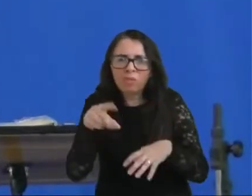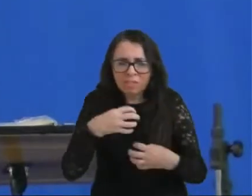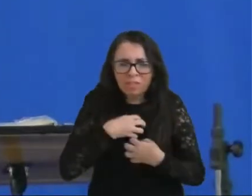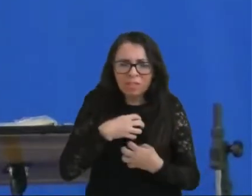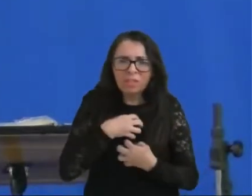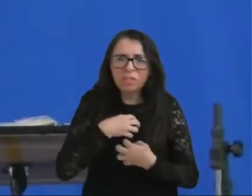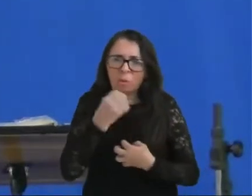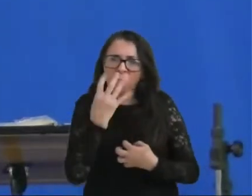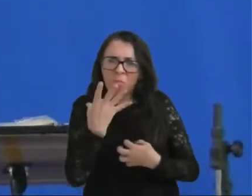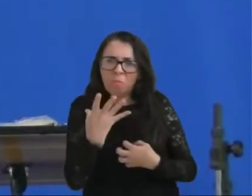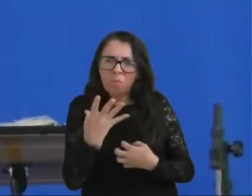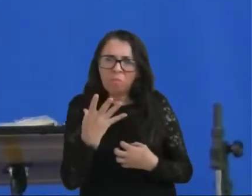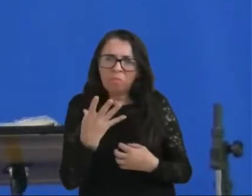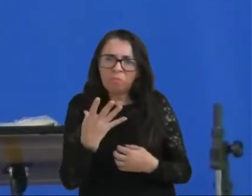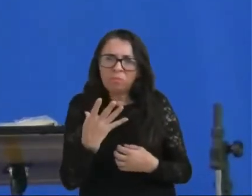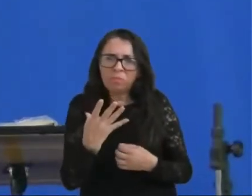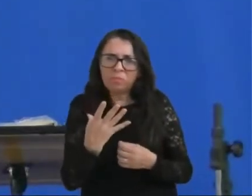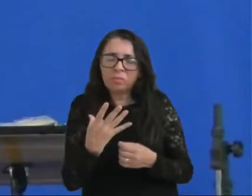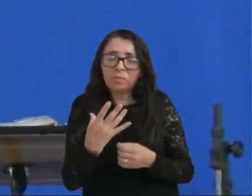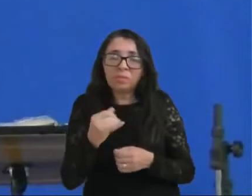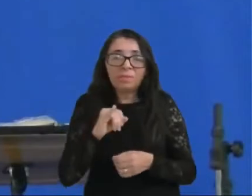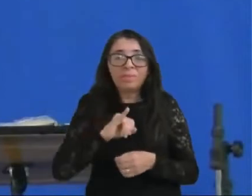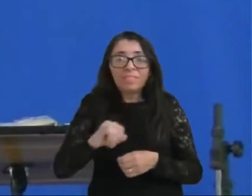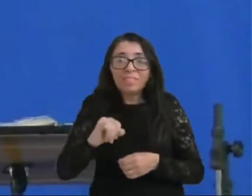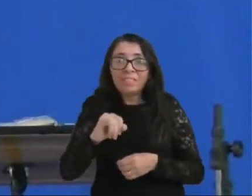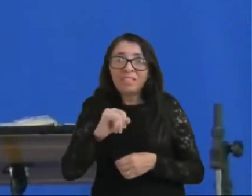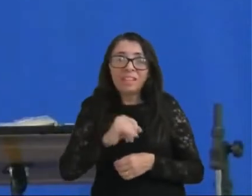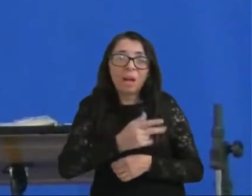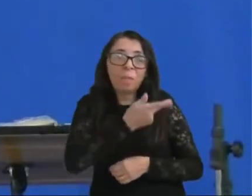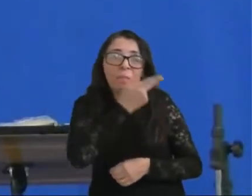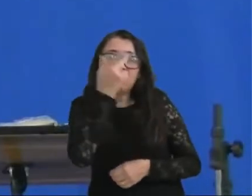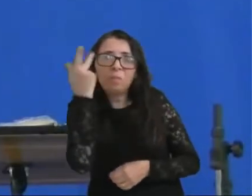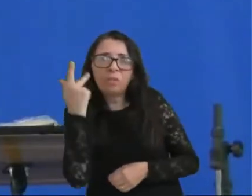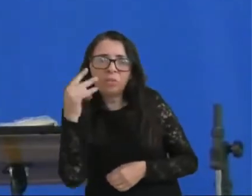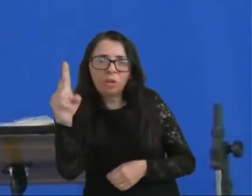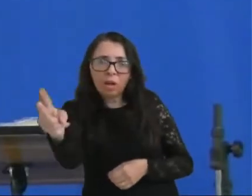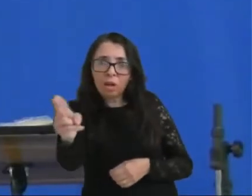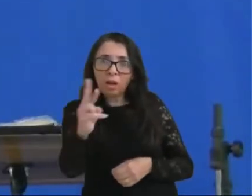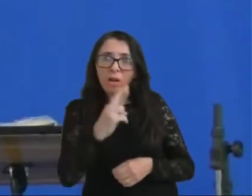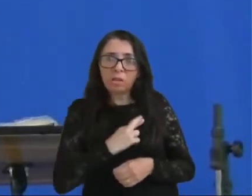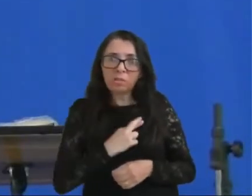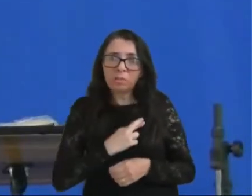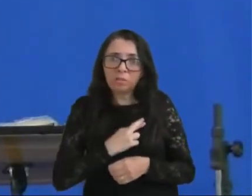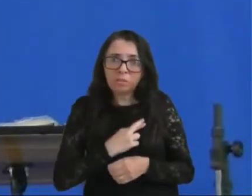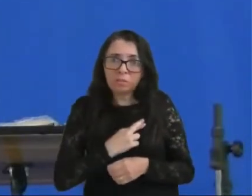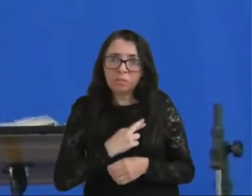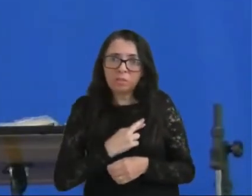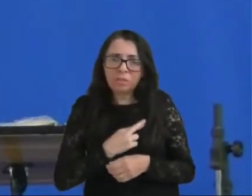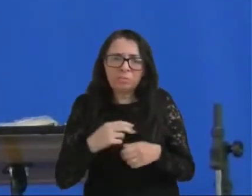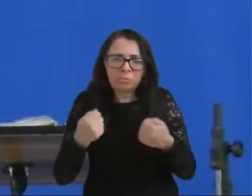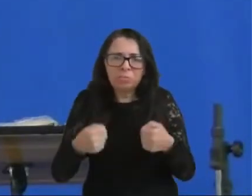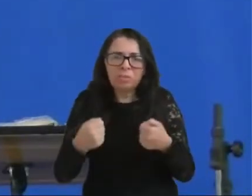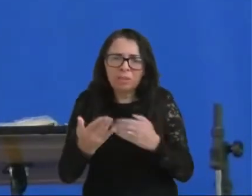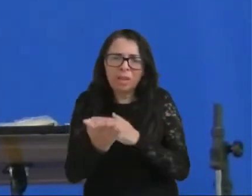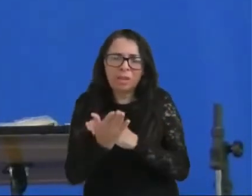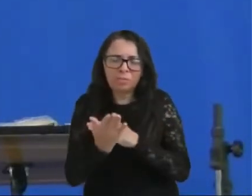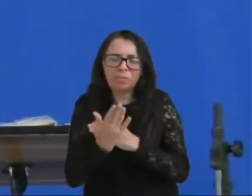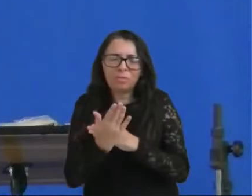ser estéril, uma igreja estéril, uma igreja que não reproduz mais. Agora eu quero olhar para a